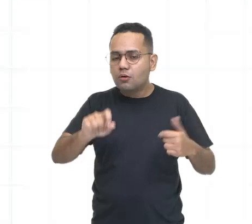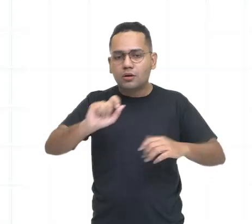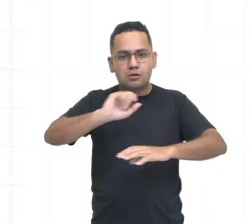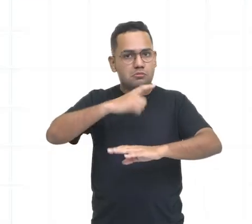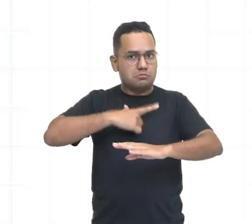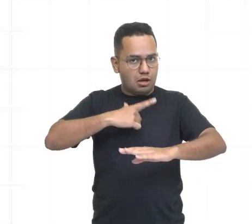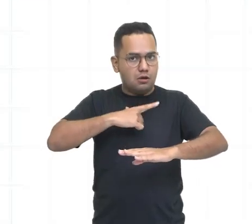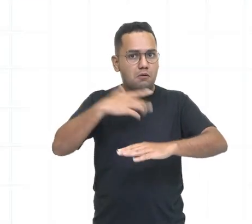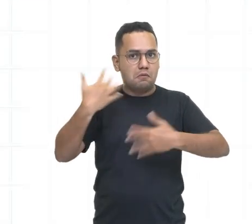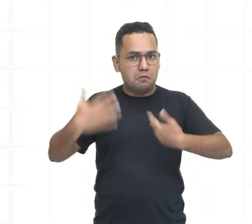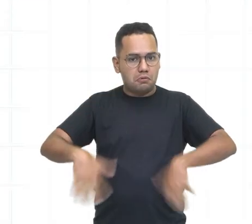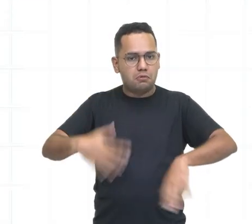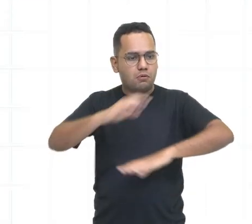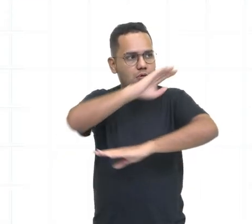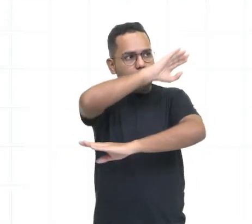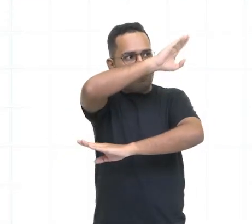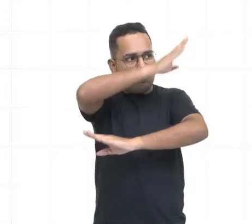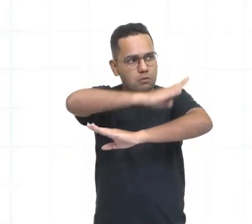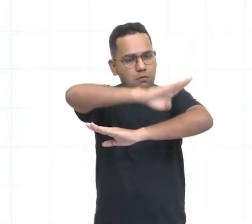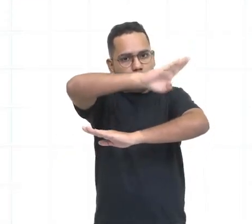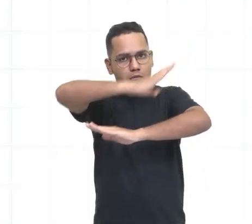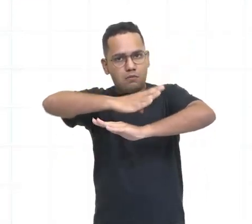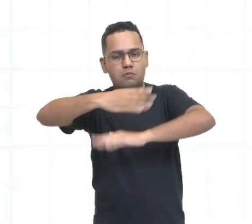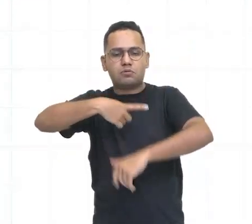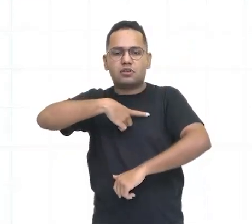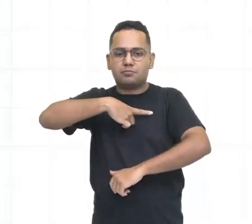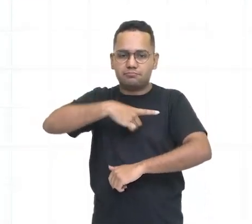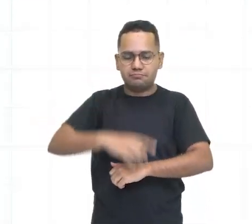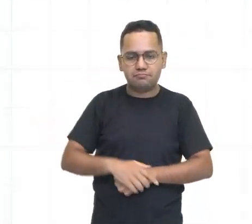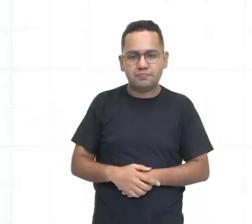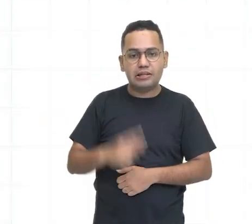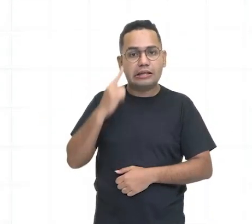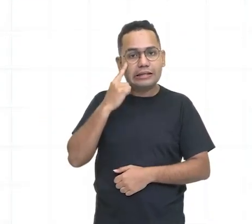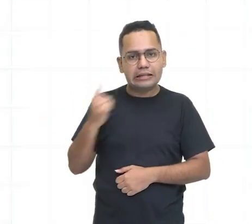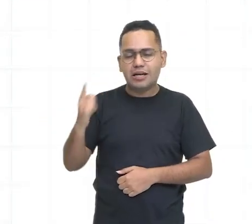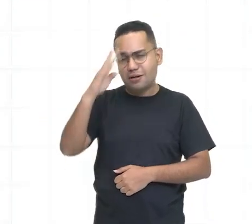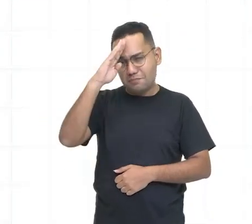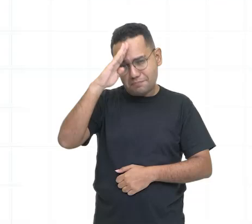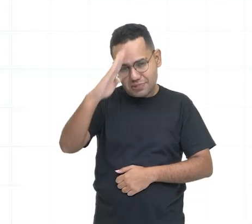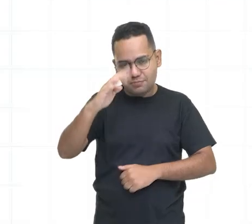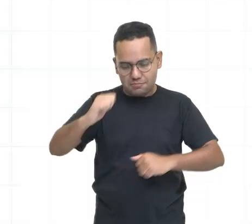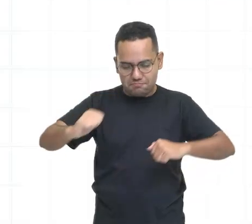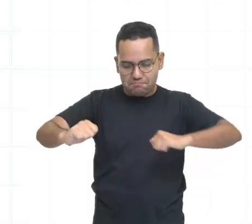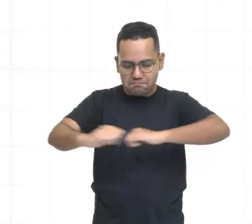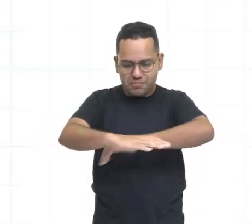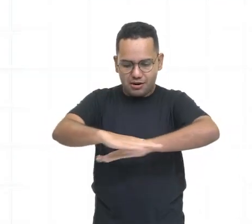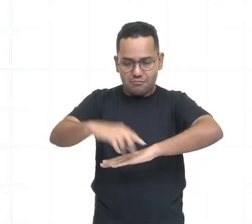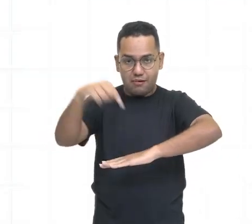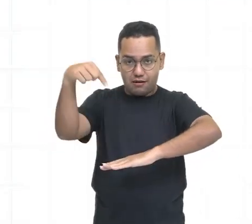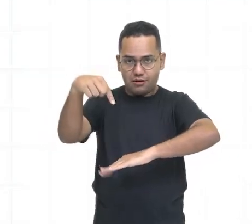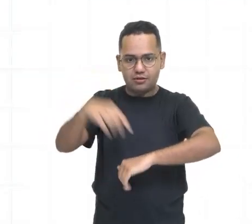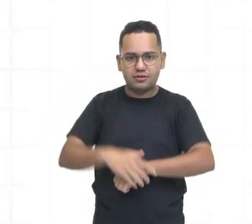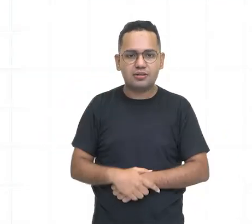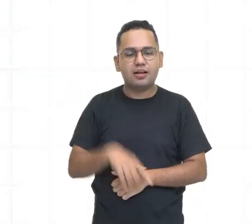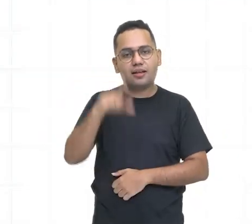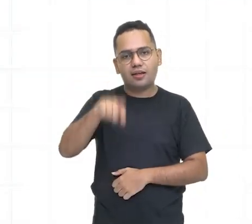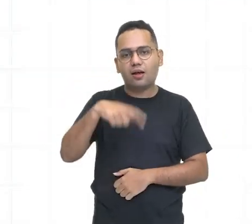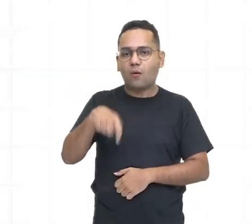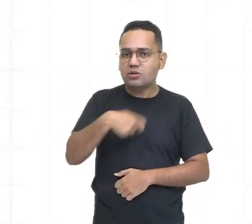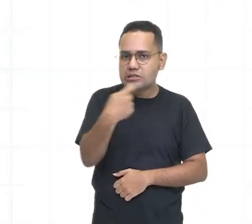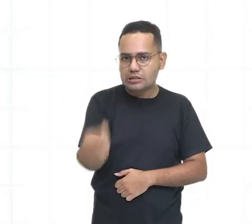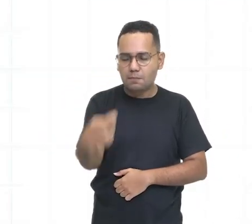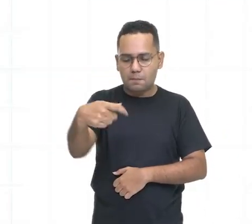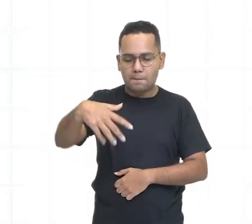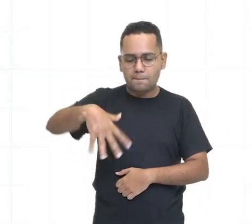montanhosa, né, na qual estamos vendo a principal cidade, que foi Machu